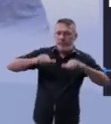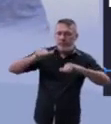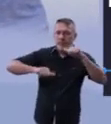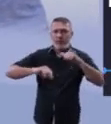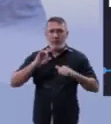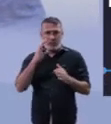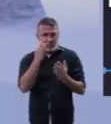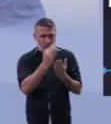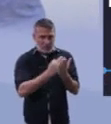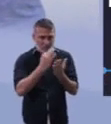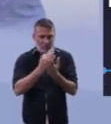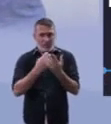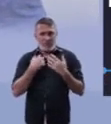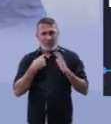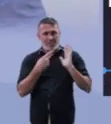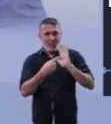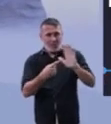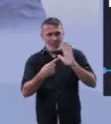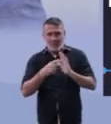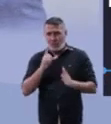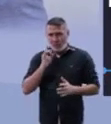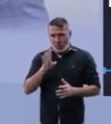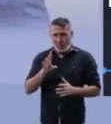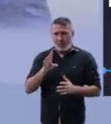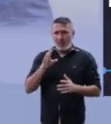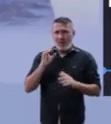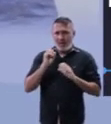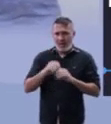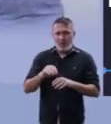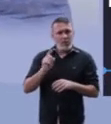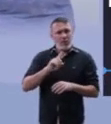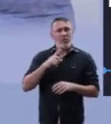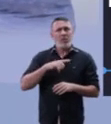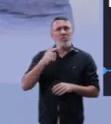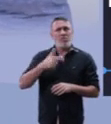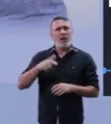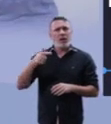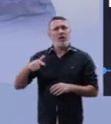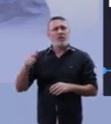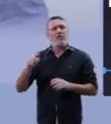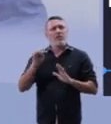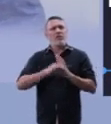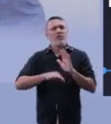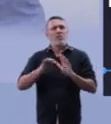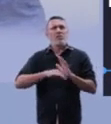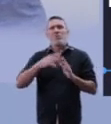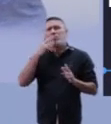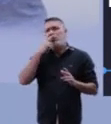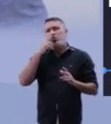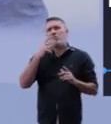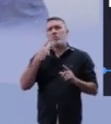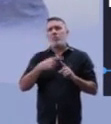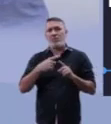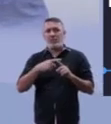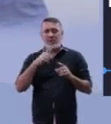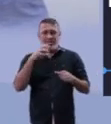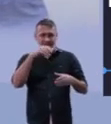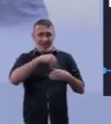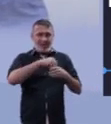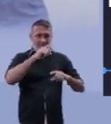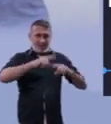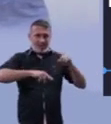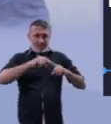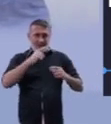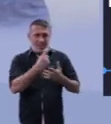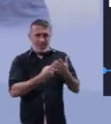leitura. Analise não somente os textos que nós estamos mostrando nas nossas aulas, mas os demais textos, porque geralmente tem 5 ou